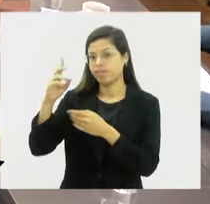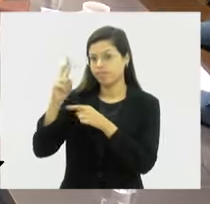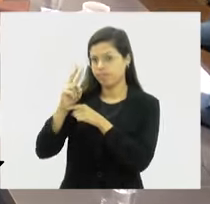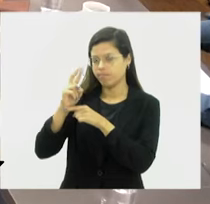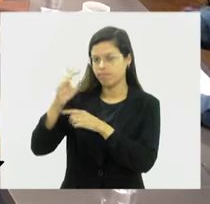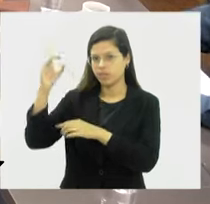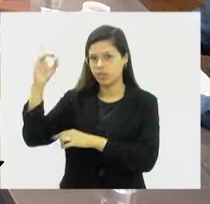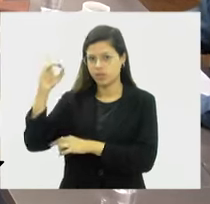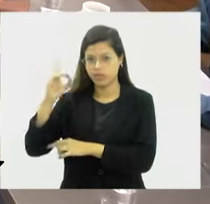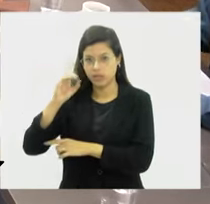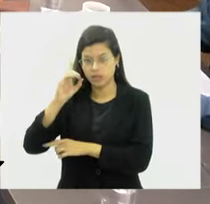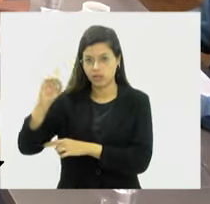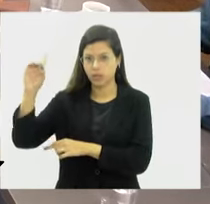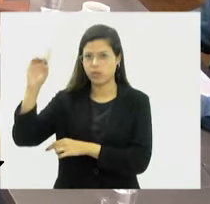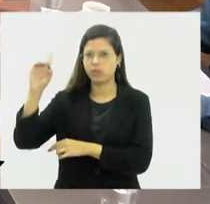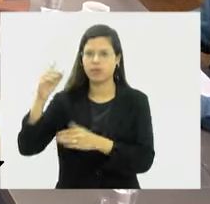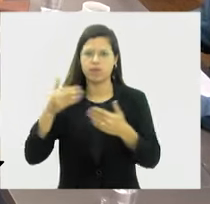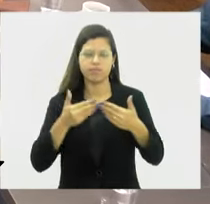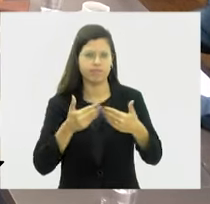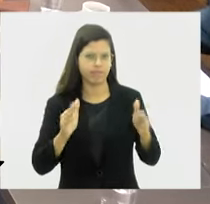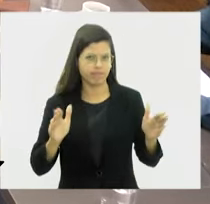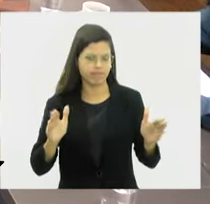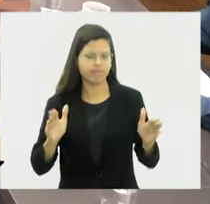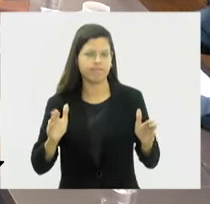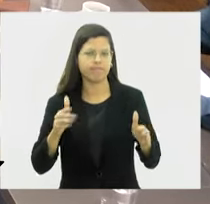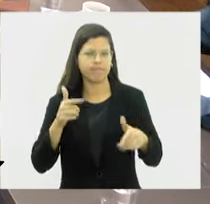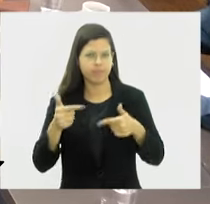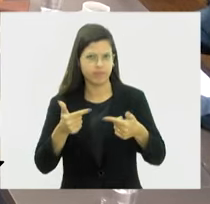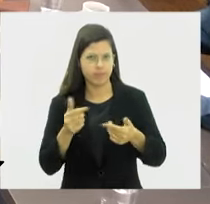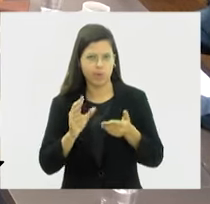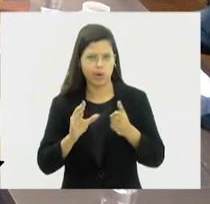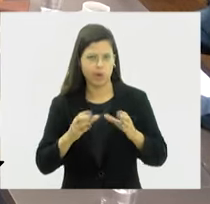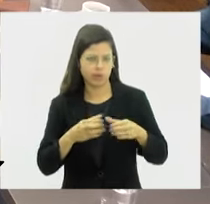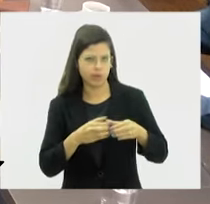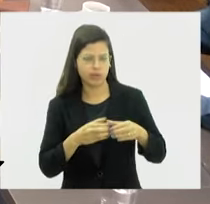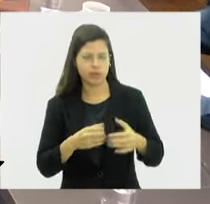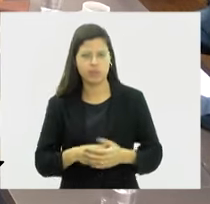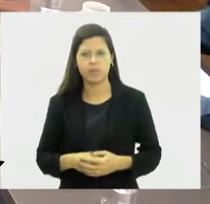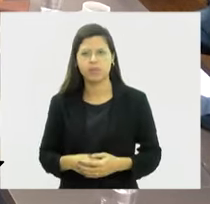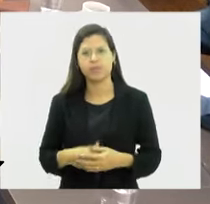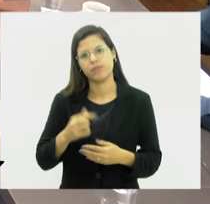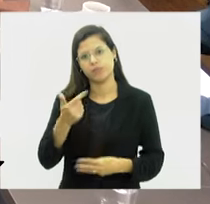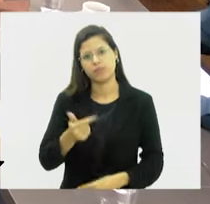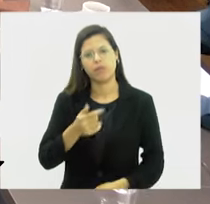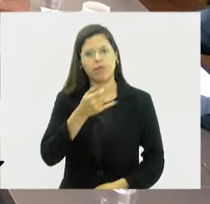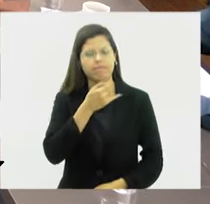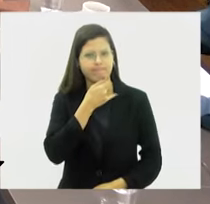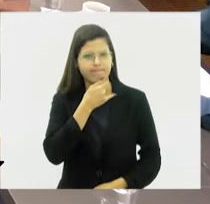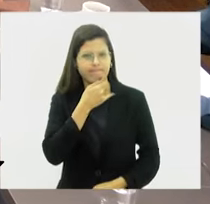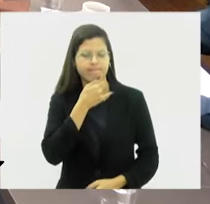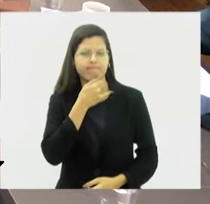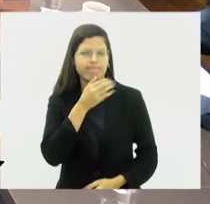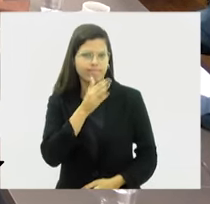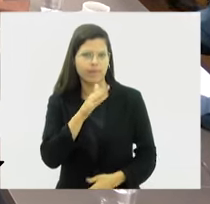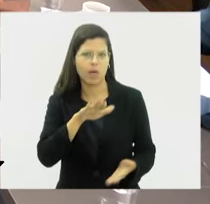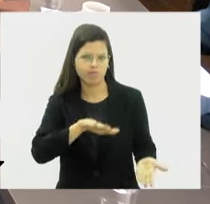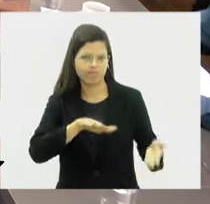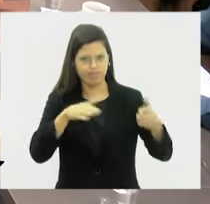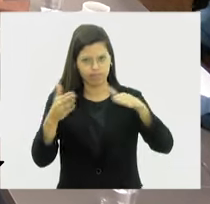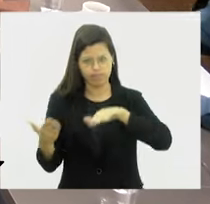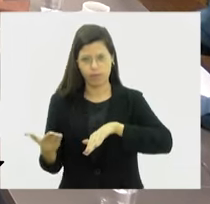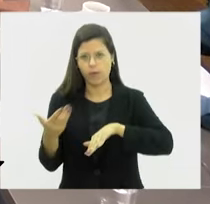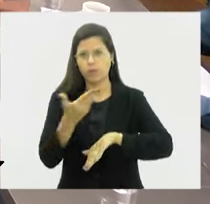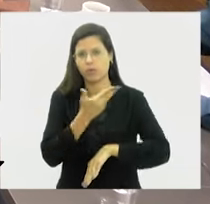os trabalhos. Mais uma vez aqui lamentando a passagem, o falecimento do nosso amigo,